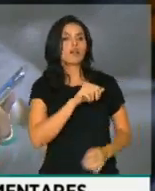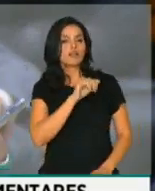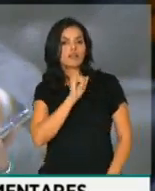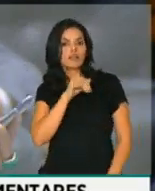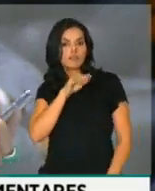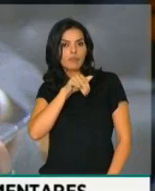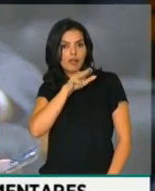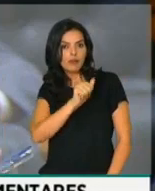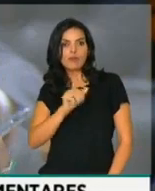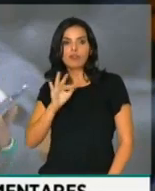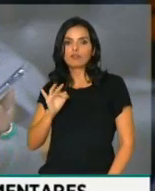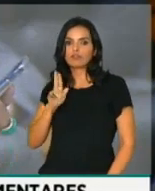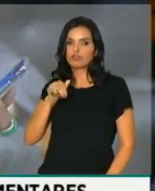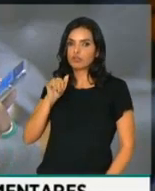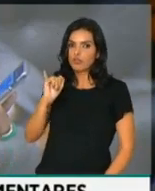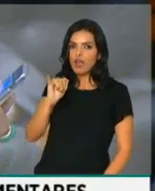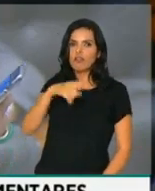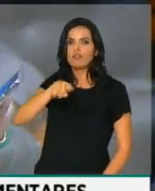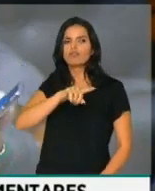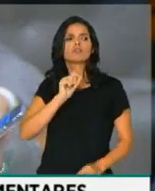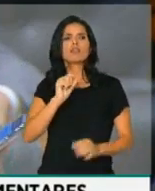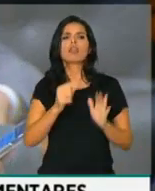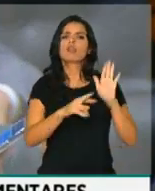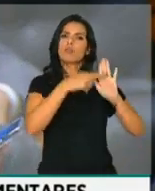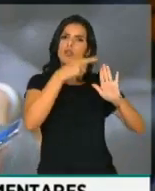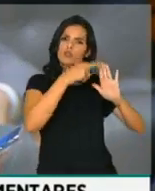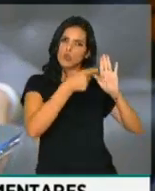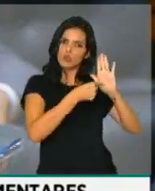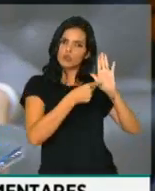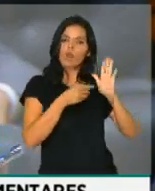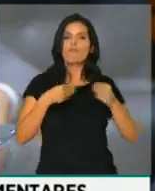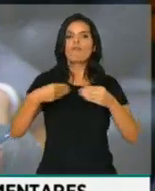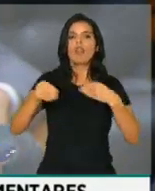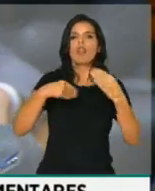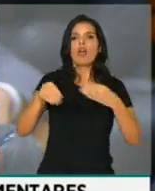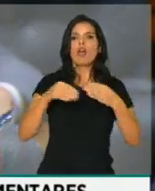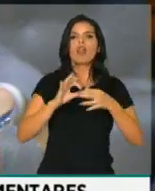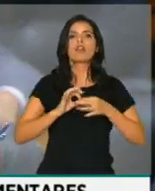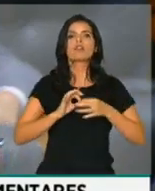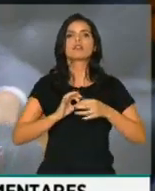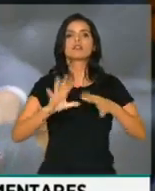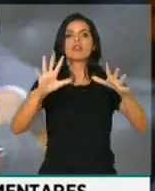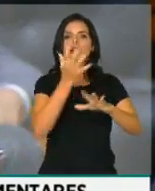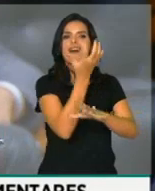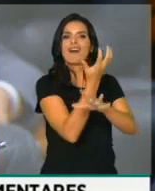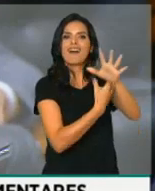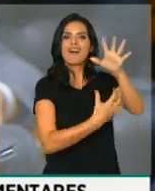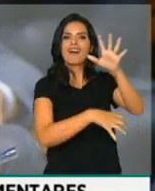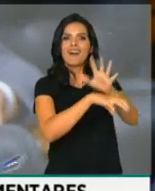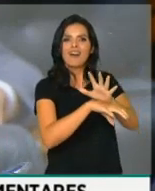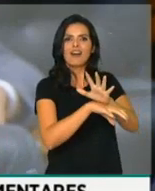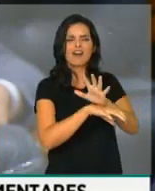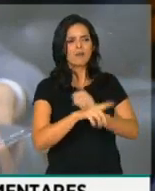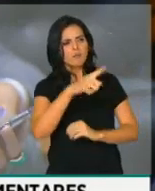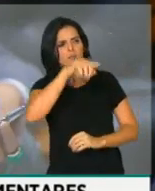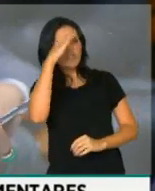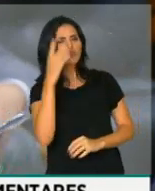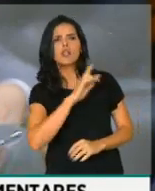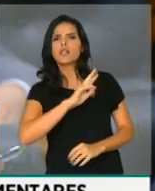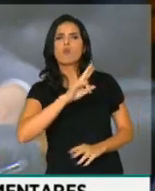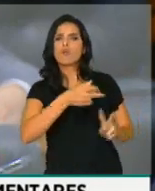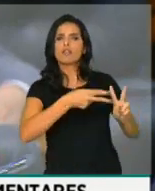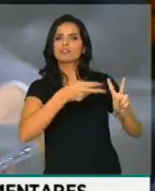e a autodeterminação dos povos indígenas, que flexibiliza o licenciamento ambiental para não indígenas, e